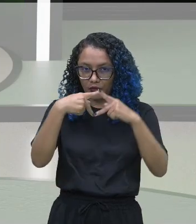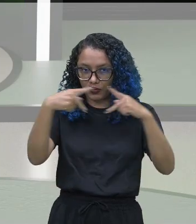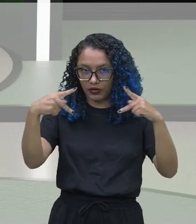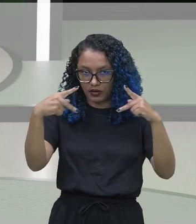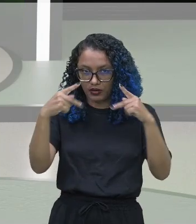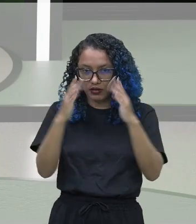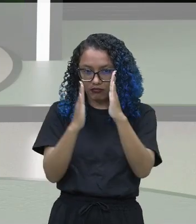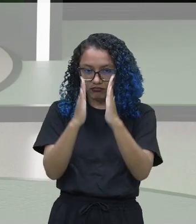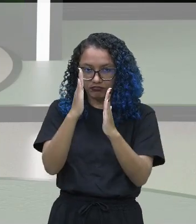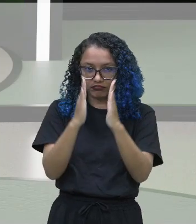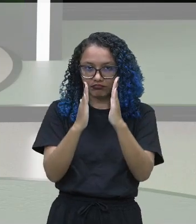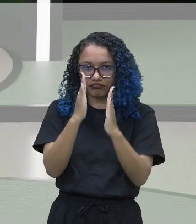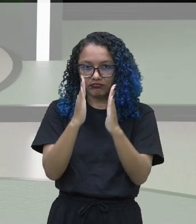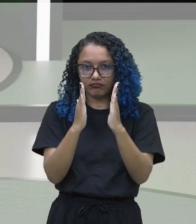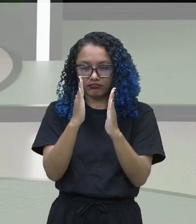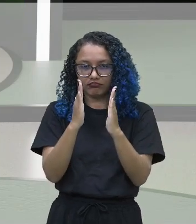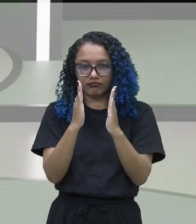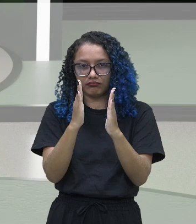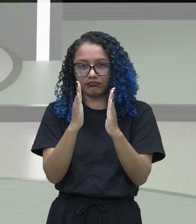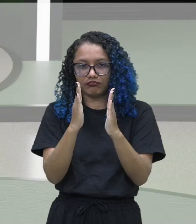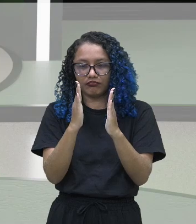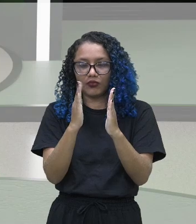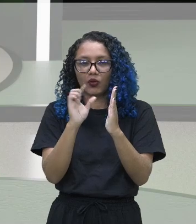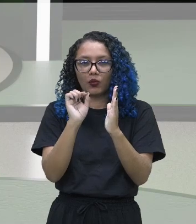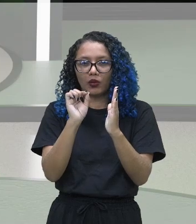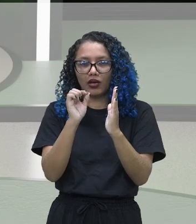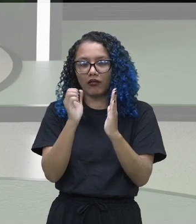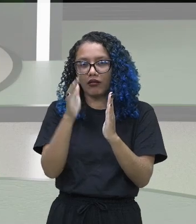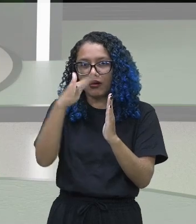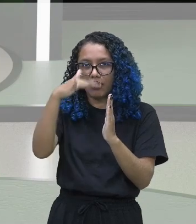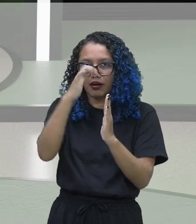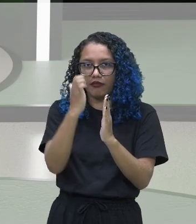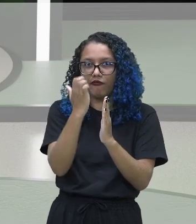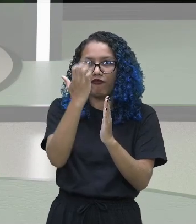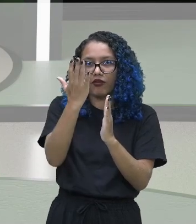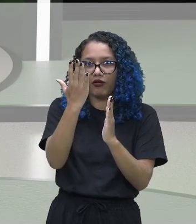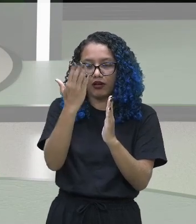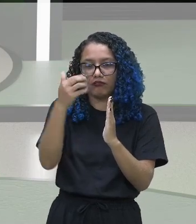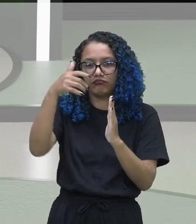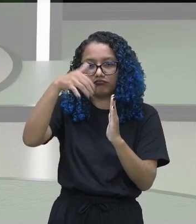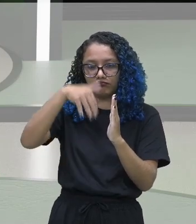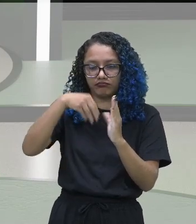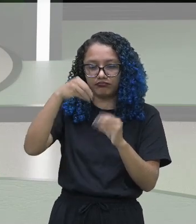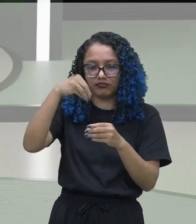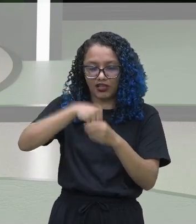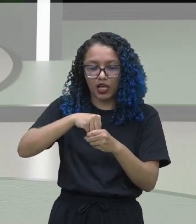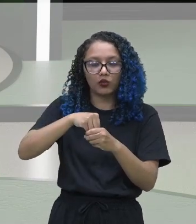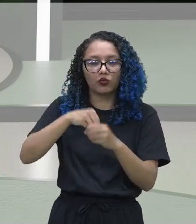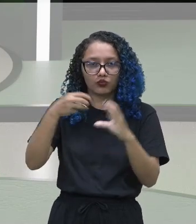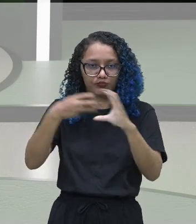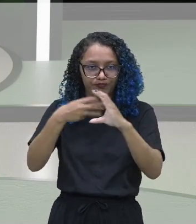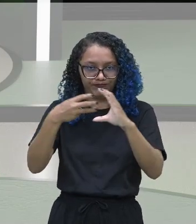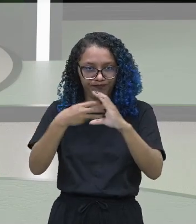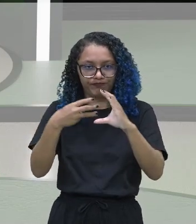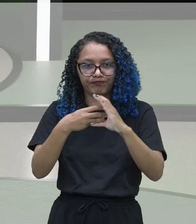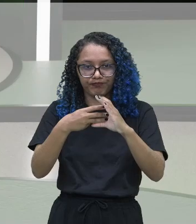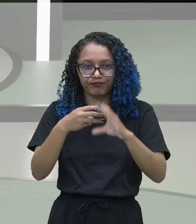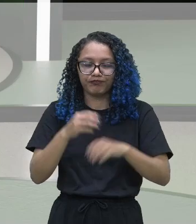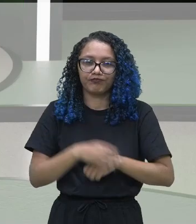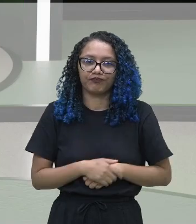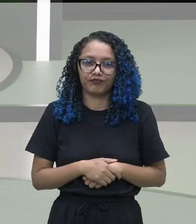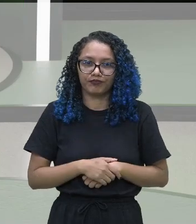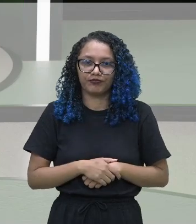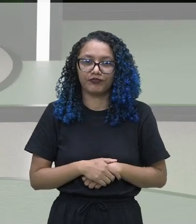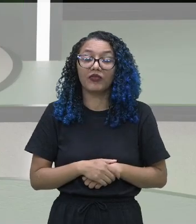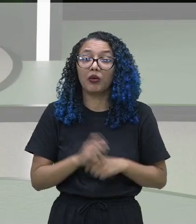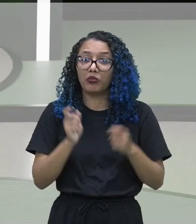canal entre o meio extracelular e o meio intracelular, onde vai haver esse